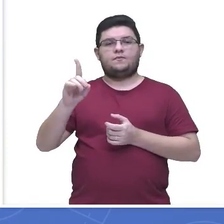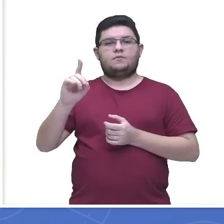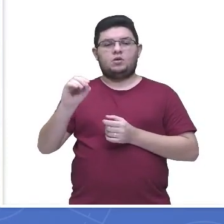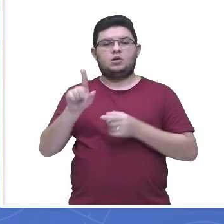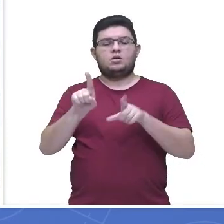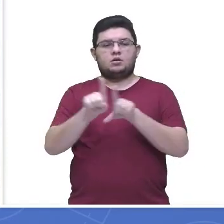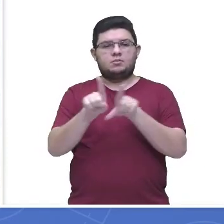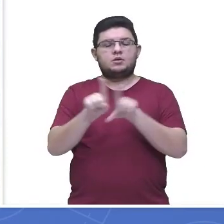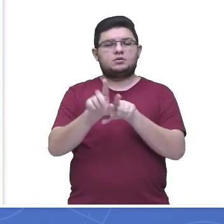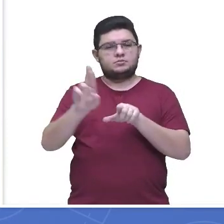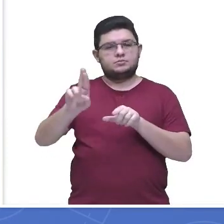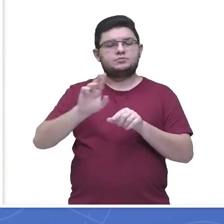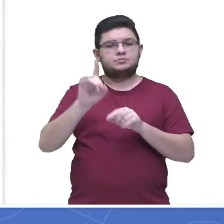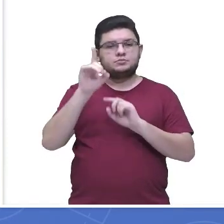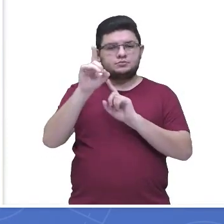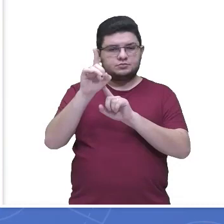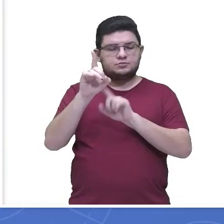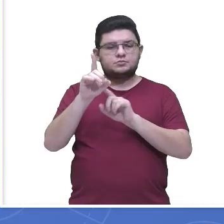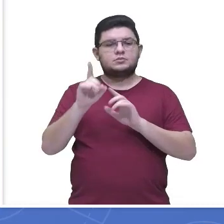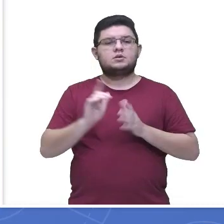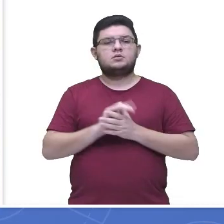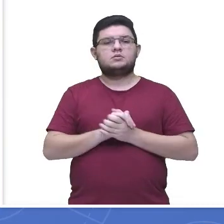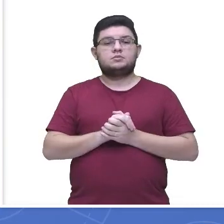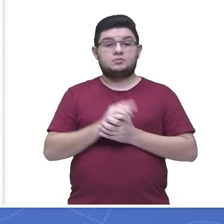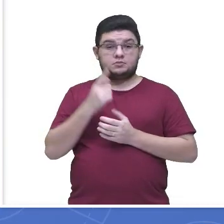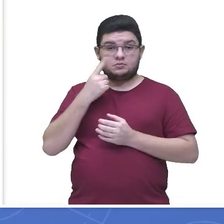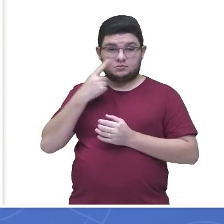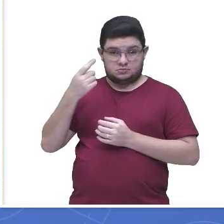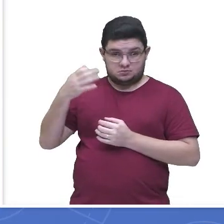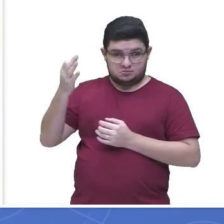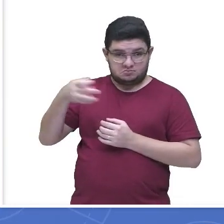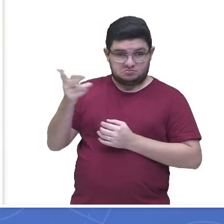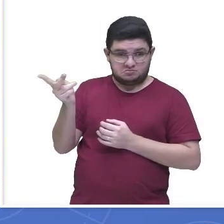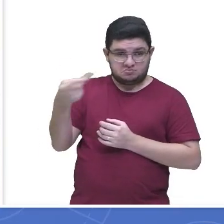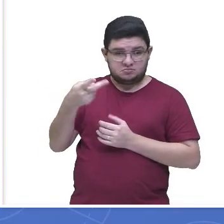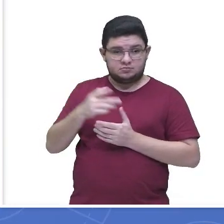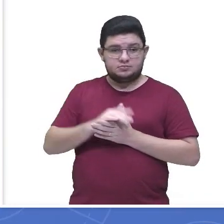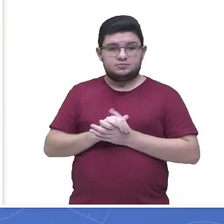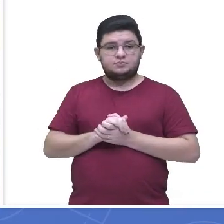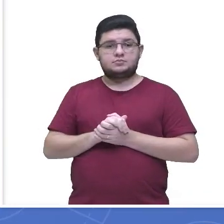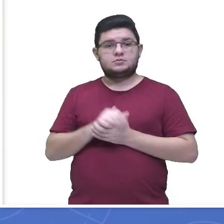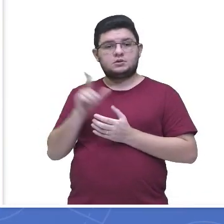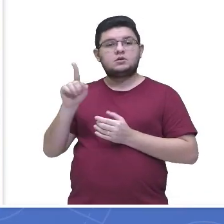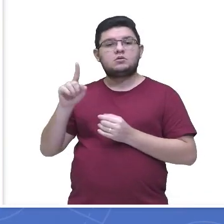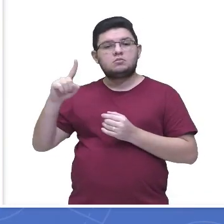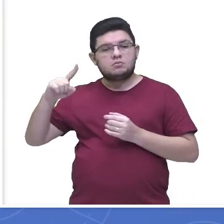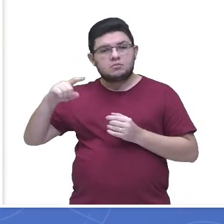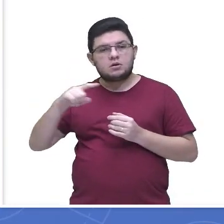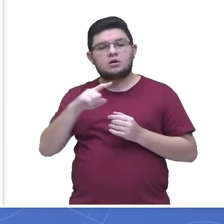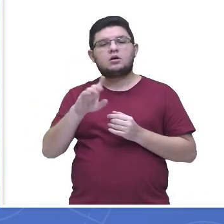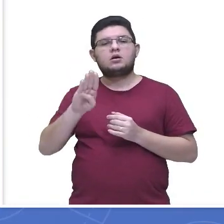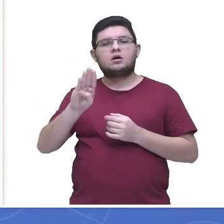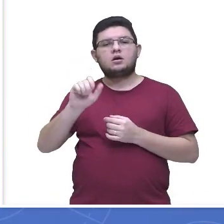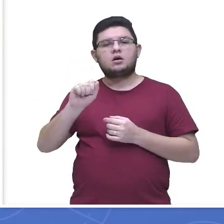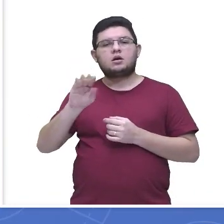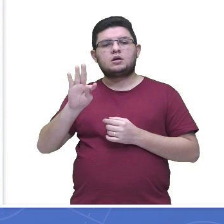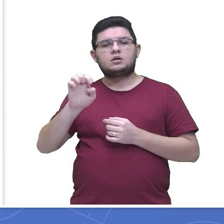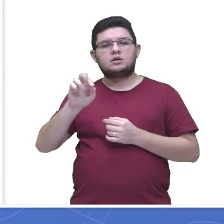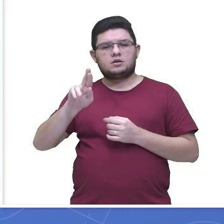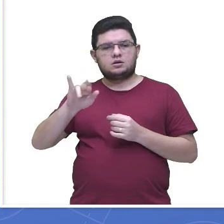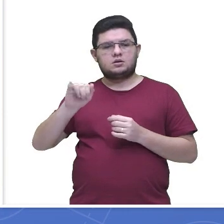também, respondendo letra D na nossa segunda questão. Vamos conferir agora aí. Então, olha lá, a bactéria que apresenta esse